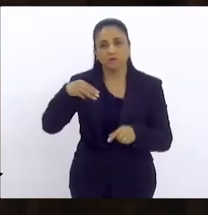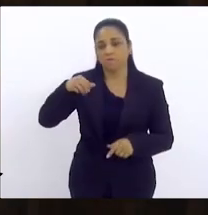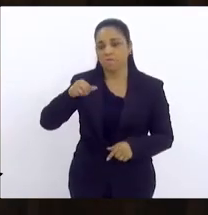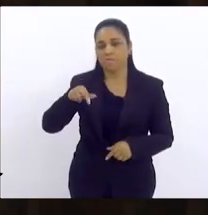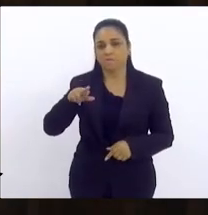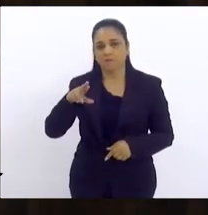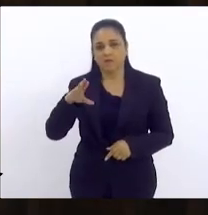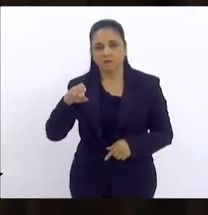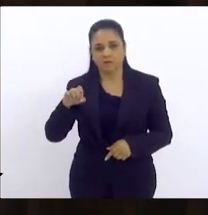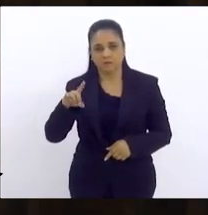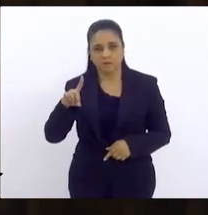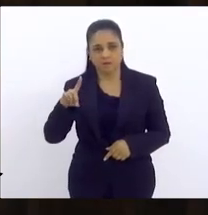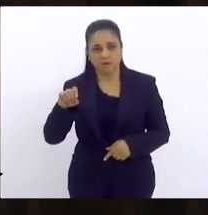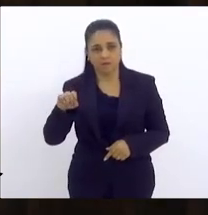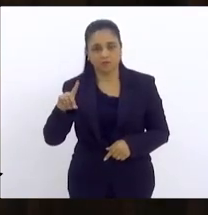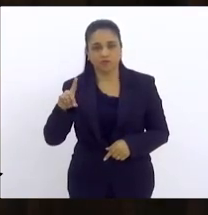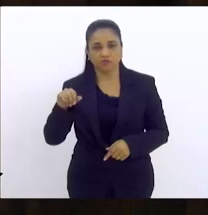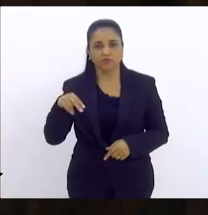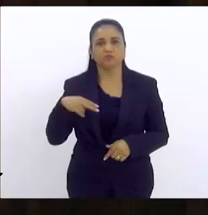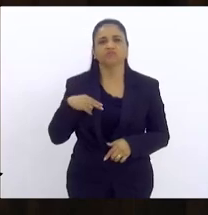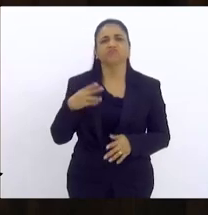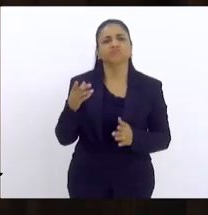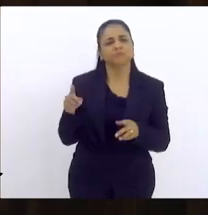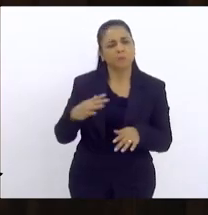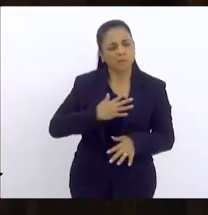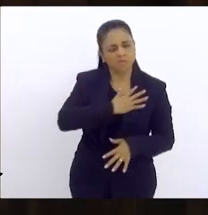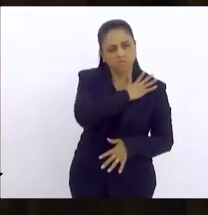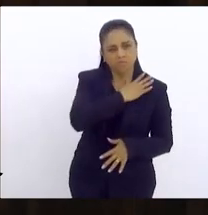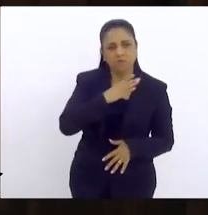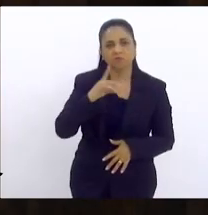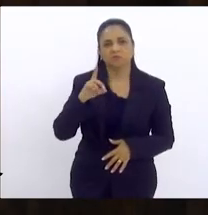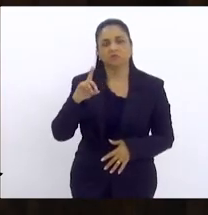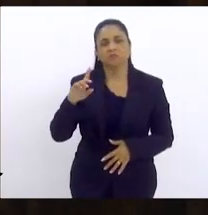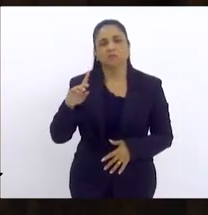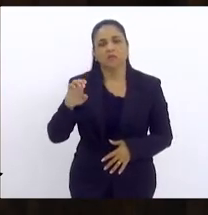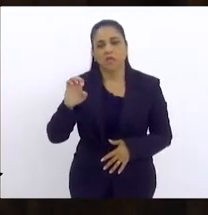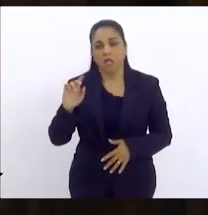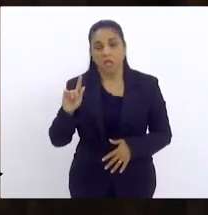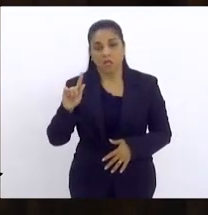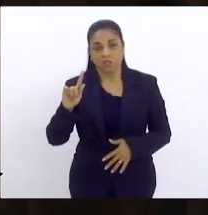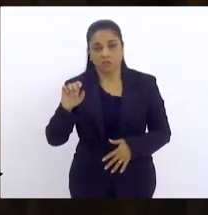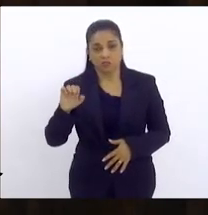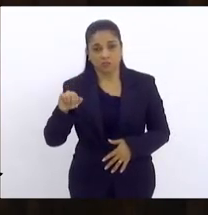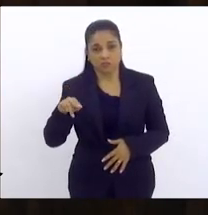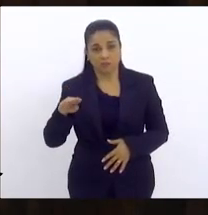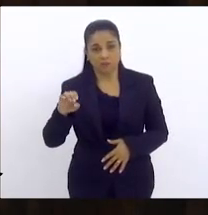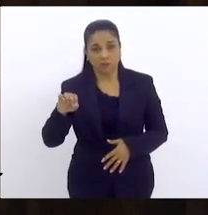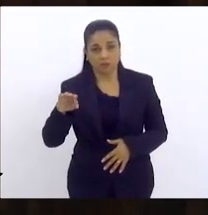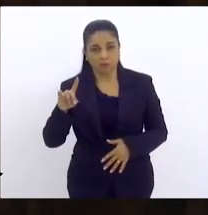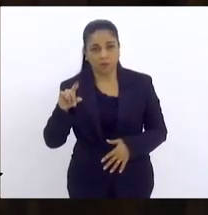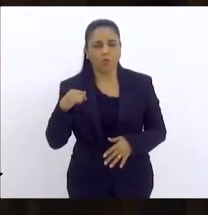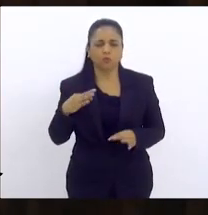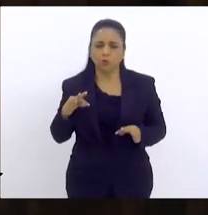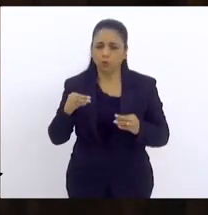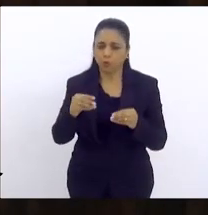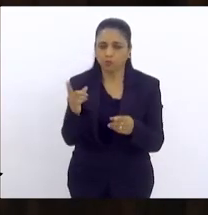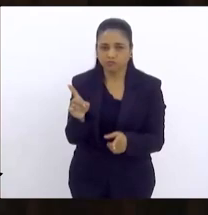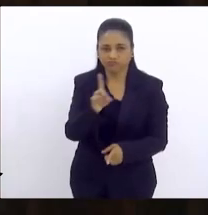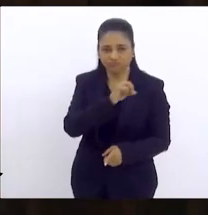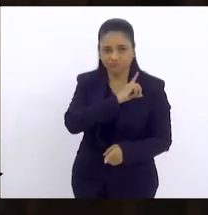cumprimentando Dr Gilton Lages um grande amigo Guerreiro parceiro de trabalho cumprimento todos os delegados aqui presente